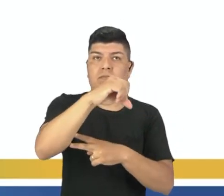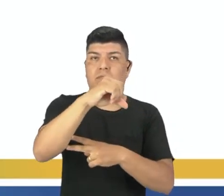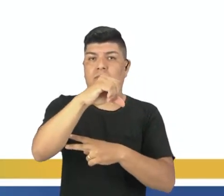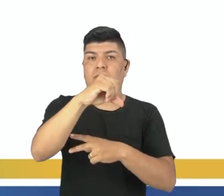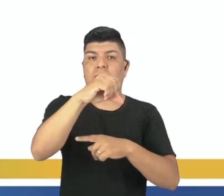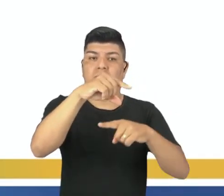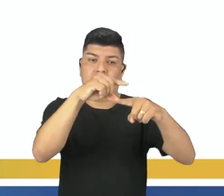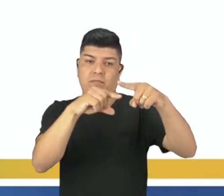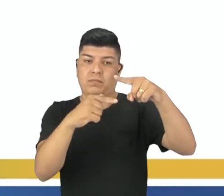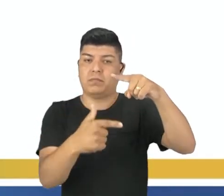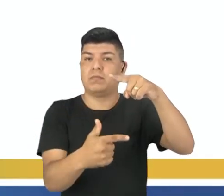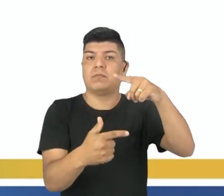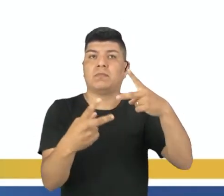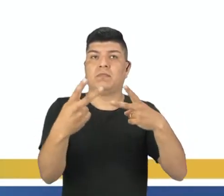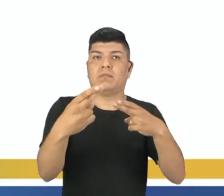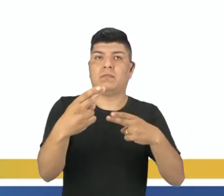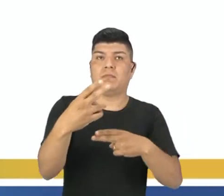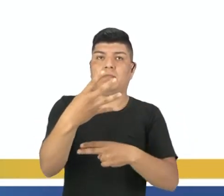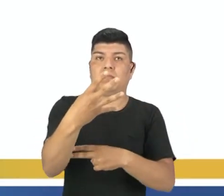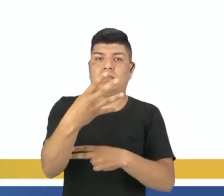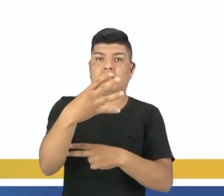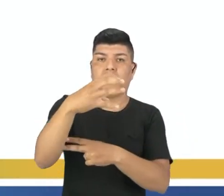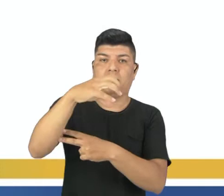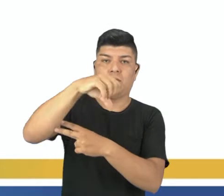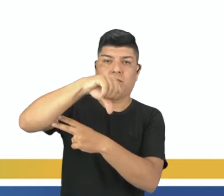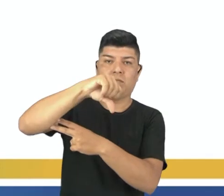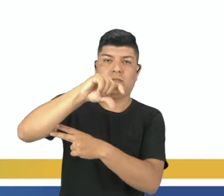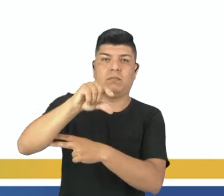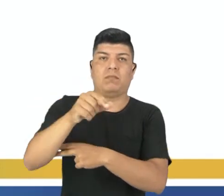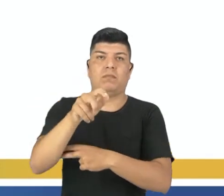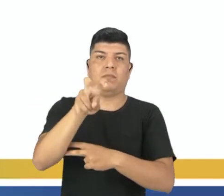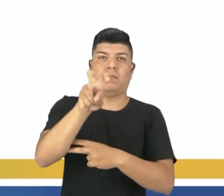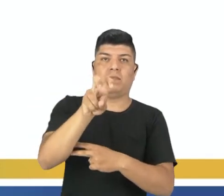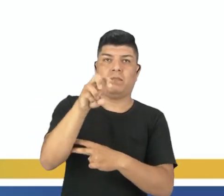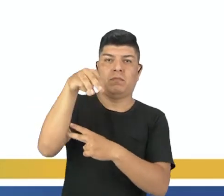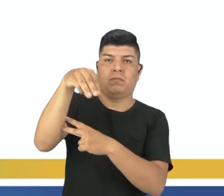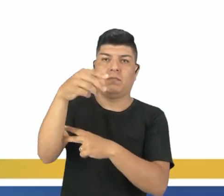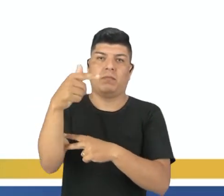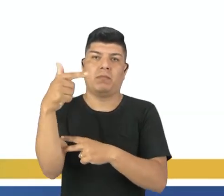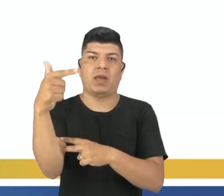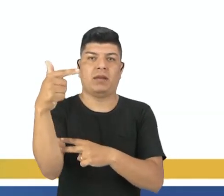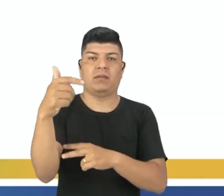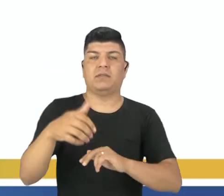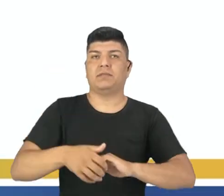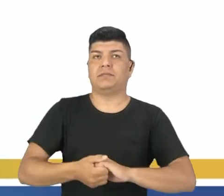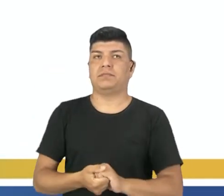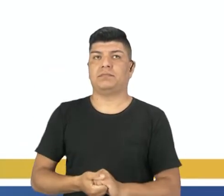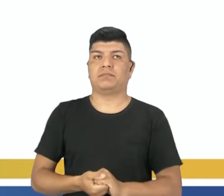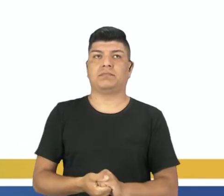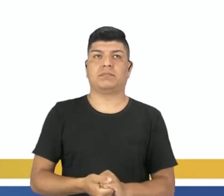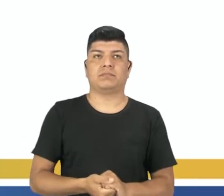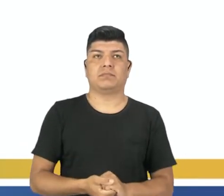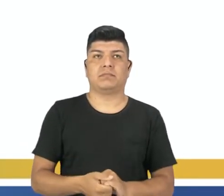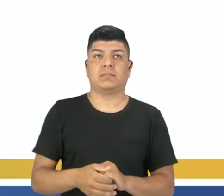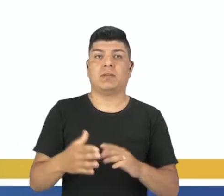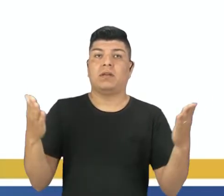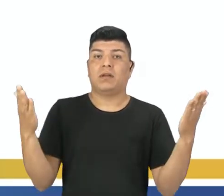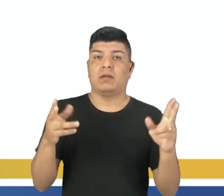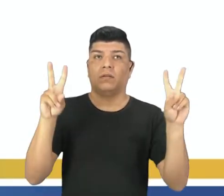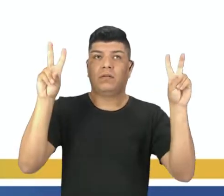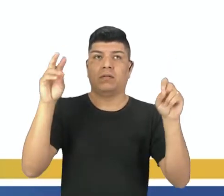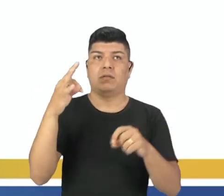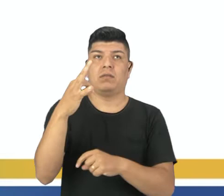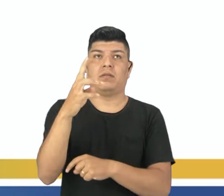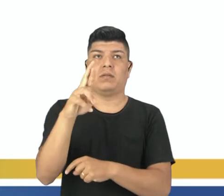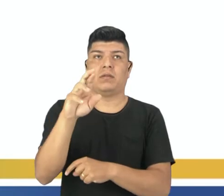dividido por 2 vai ser igual a 49 e meio metros quadrados Ok falaremos